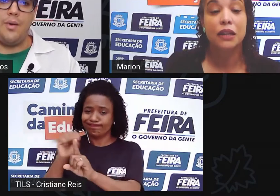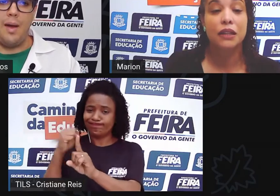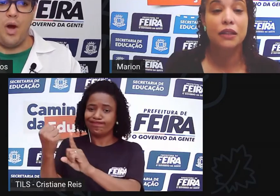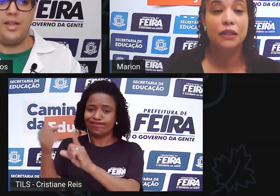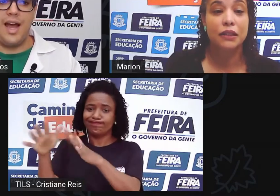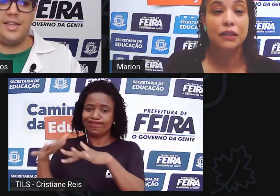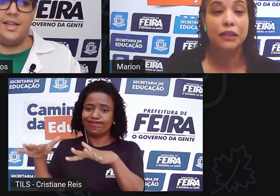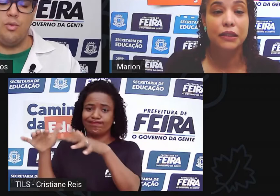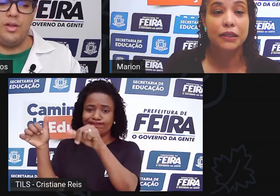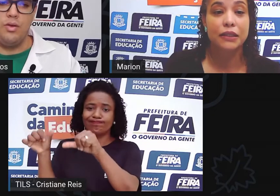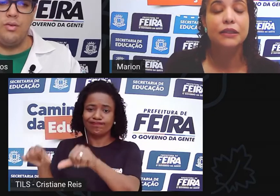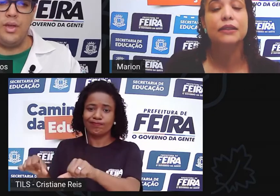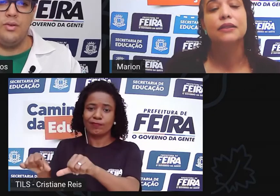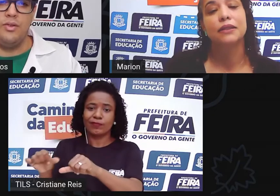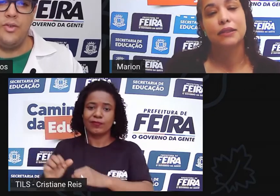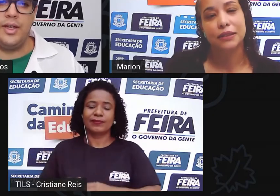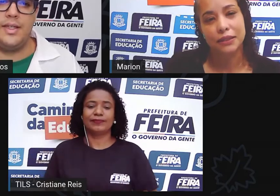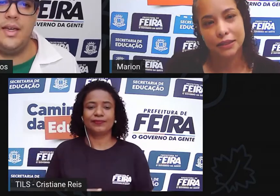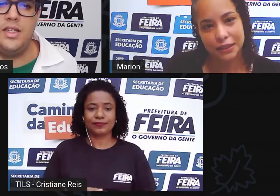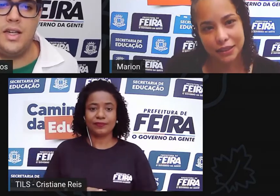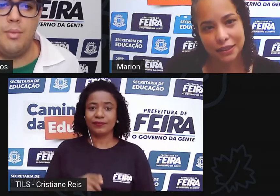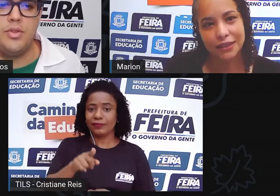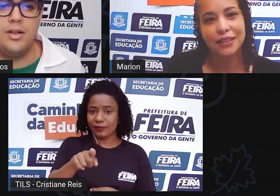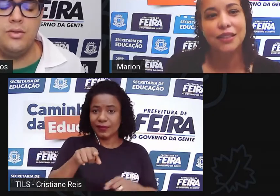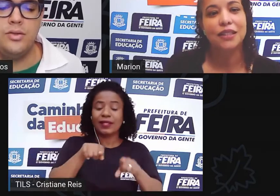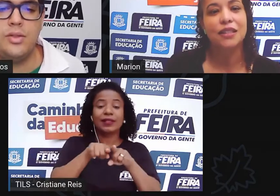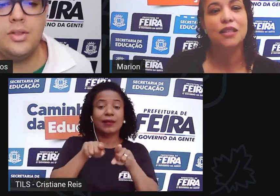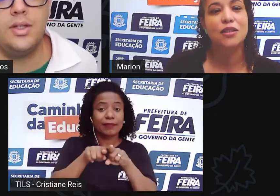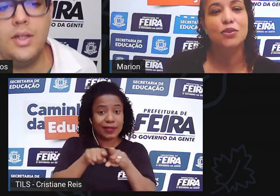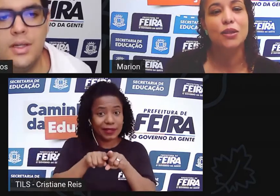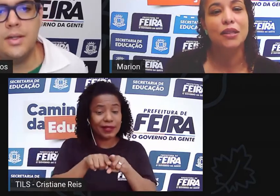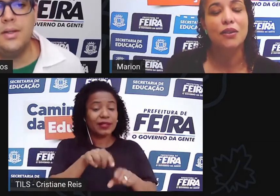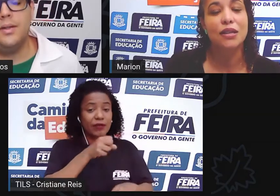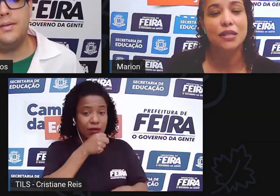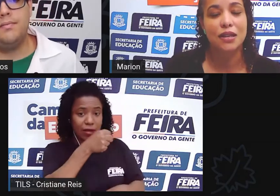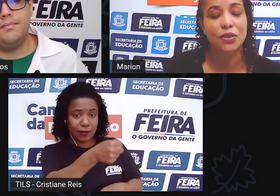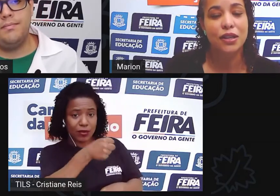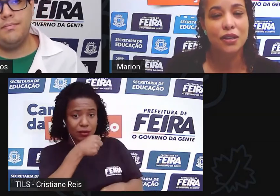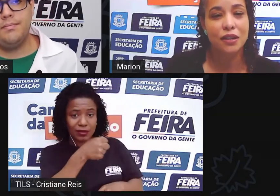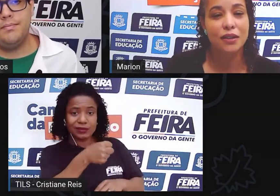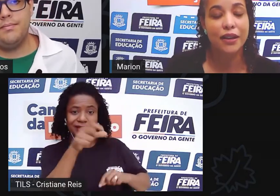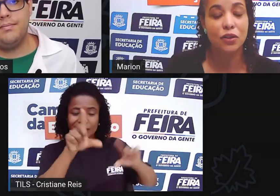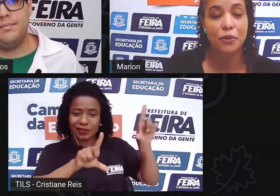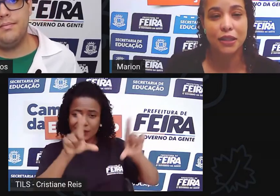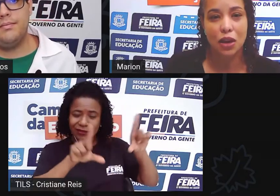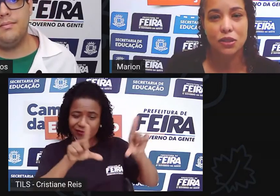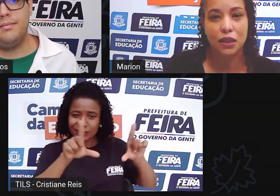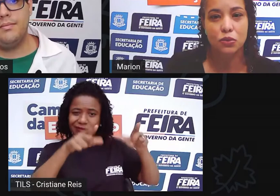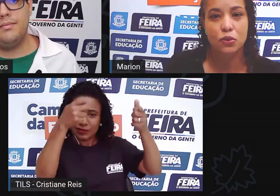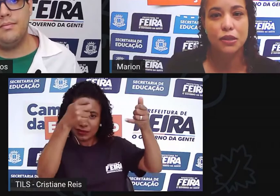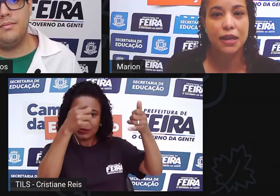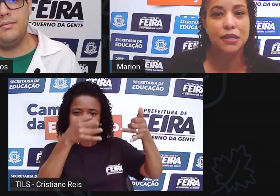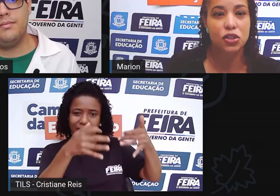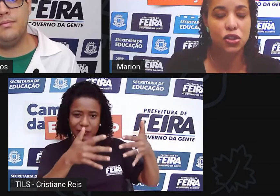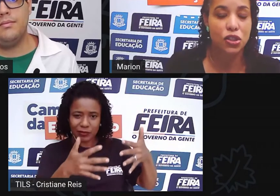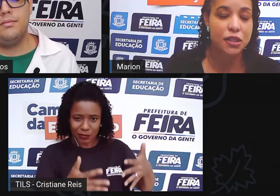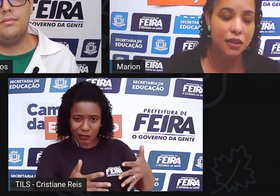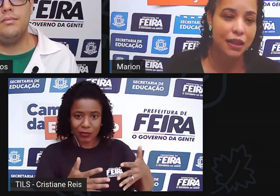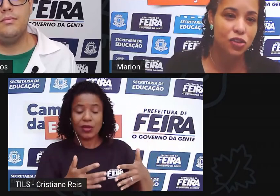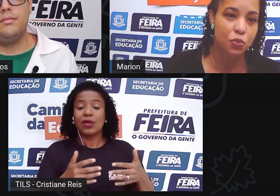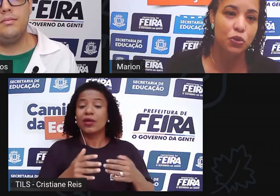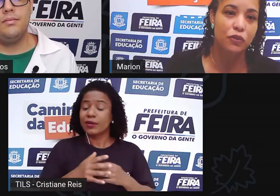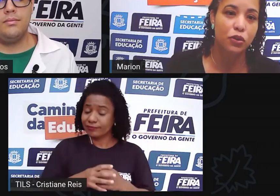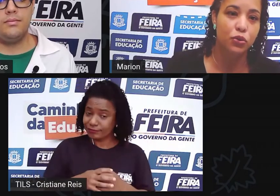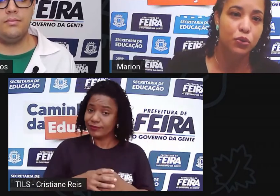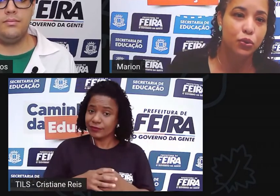Tem até uma reportagem que você comentou comigo, não foi? Que você ia indicar para os alunos? Isso. Então, assim, eu queria recomendar aos alunos que assistissem,